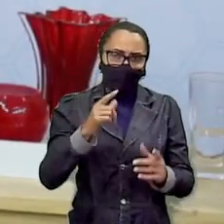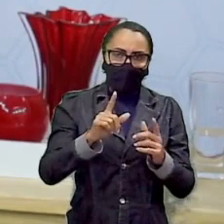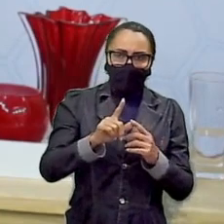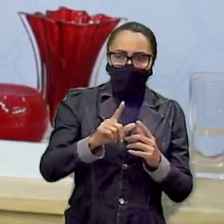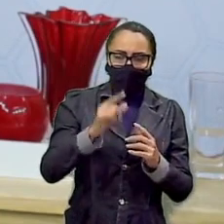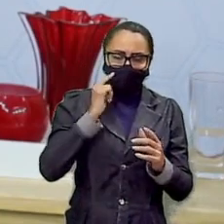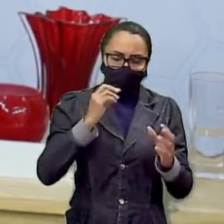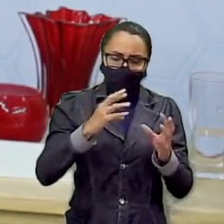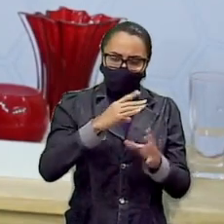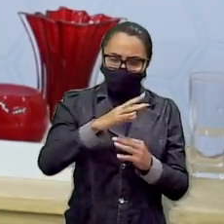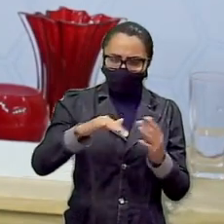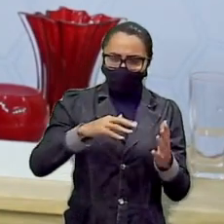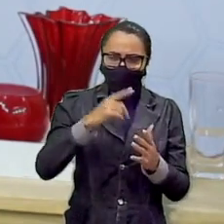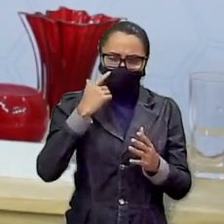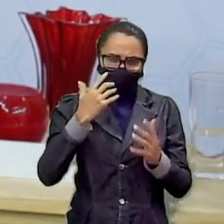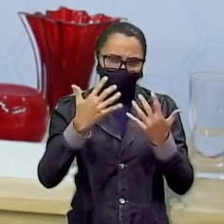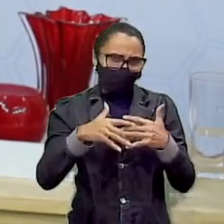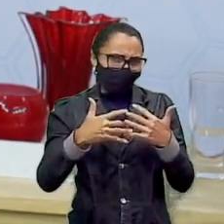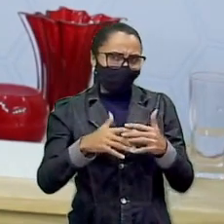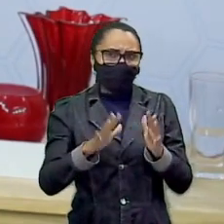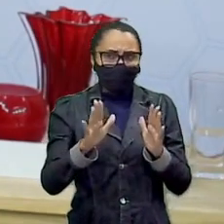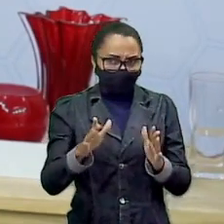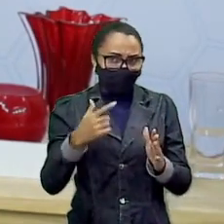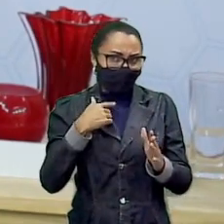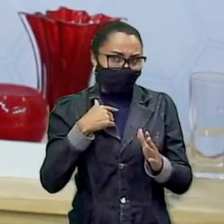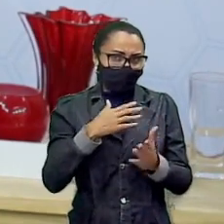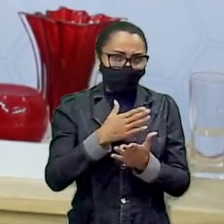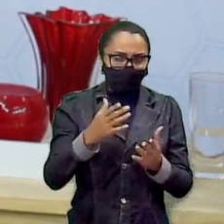às vezes a gente se confunde. Eu mesmo, quando